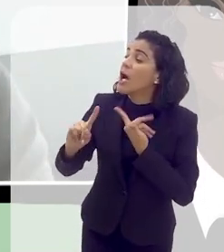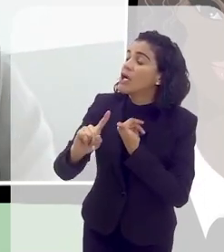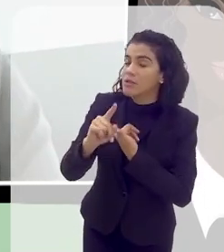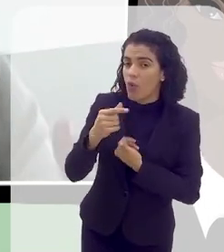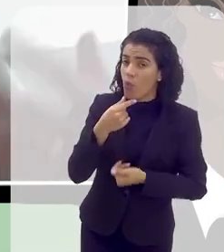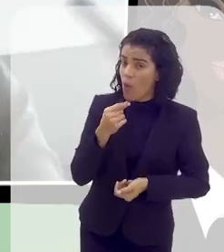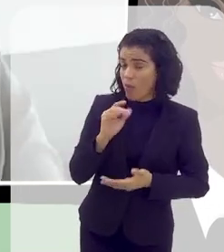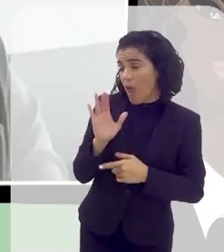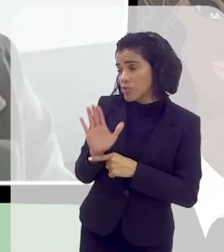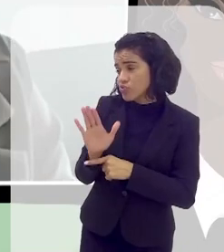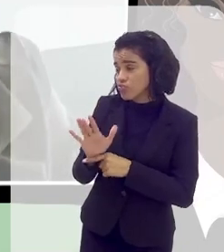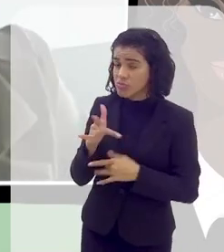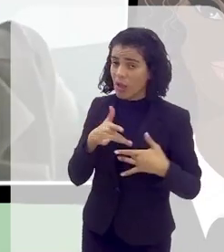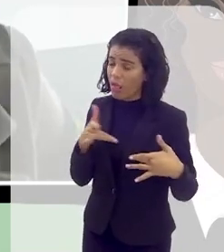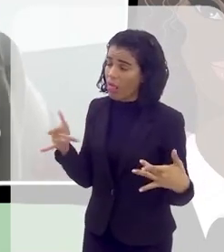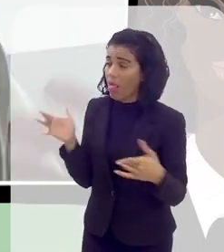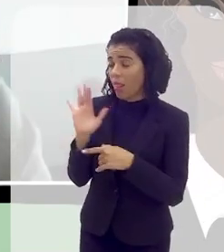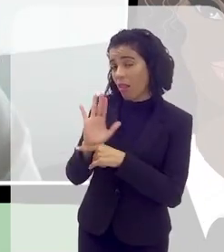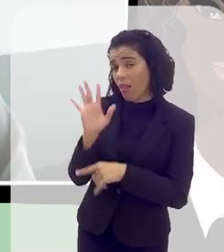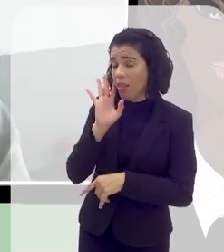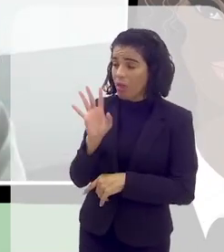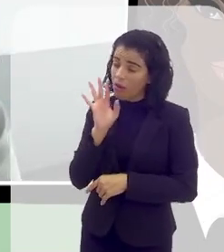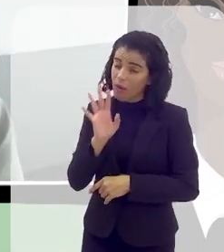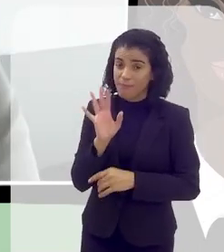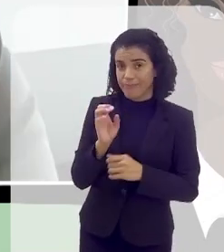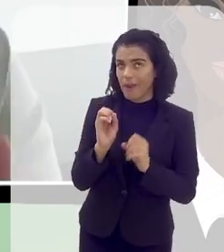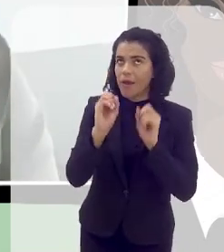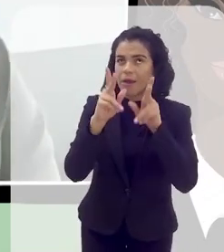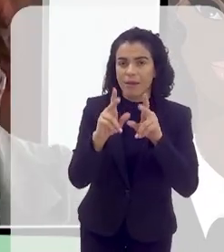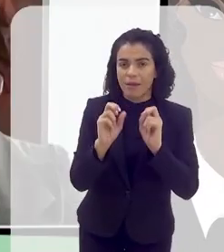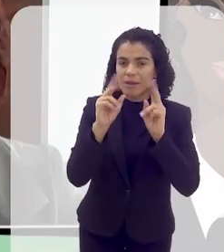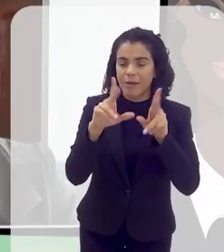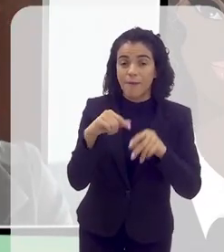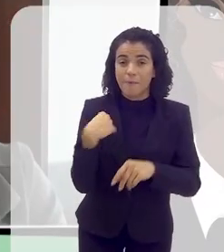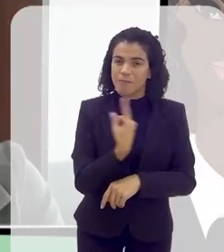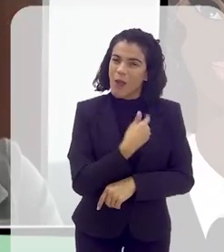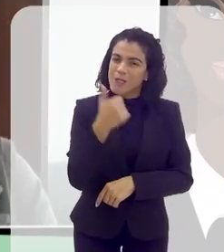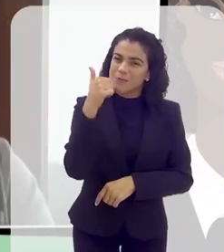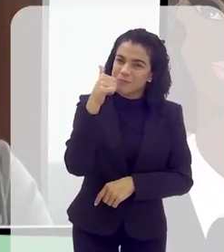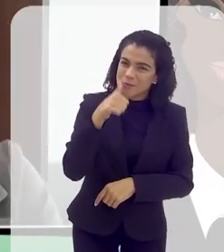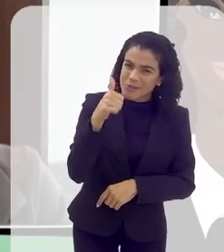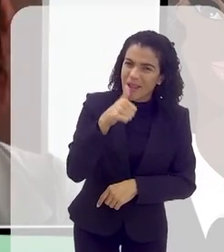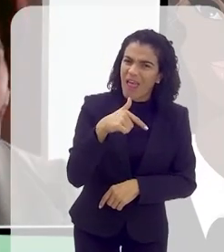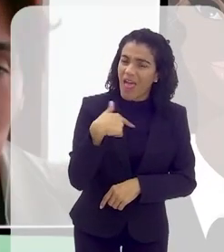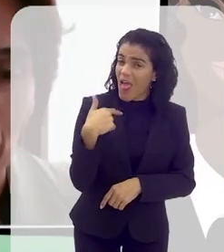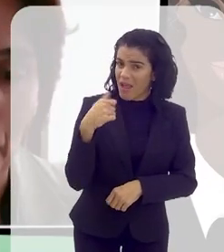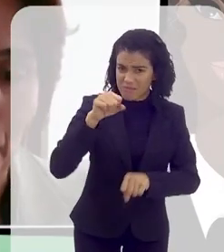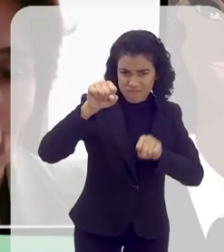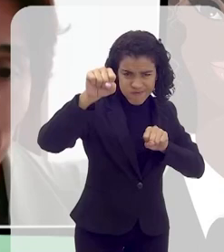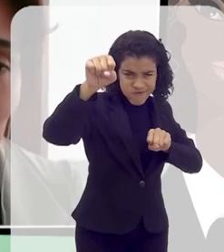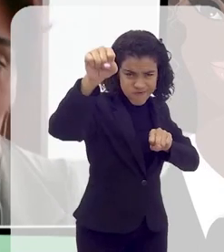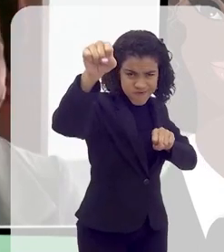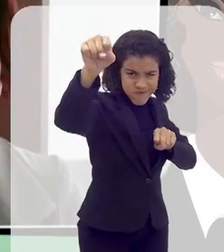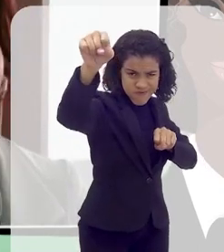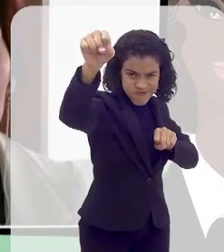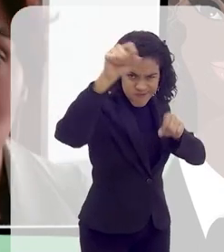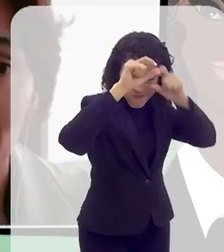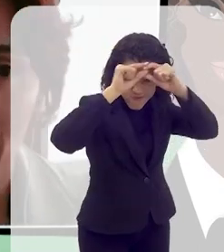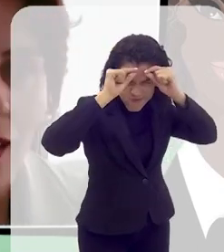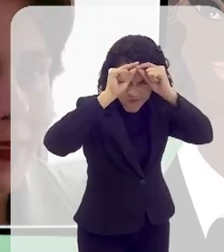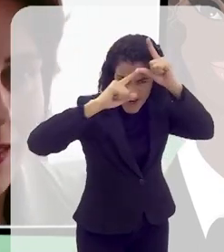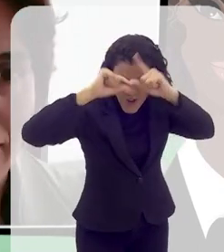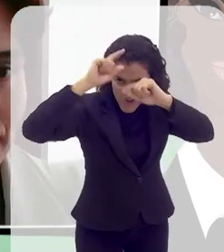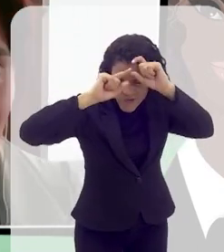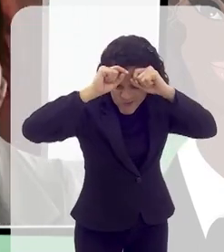quê, e o homem ajuda, o homem colabora, o homem é legal, né? Então, tá posto. É porque nós somos verdadeiras mulheres maravilhas, não é? Você